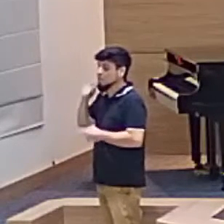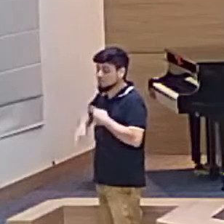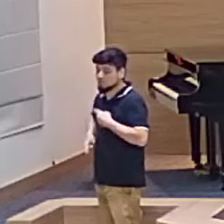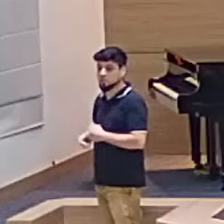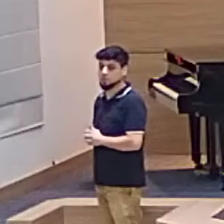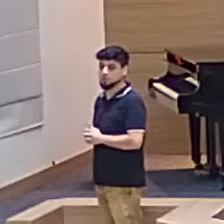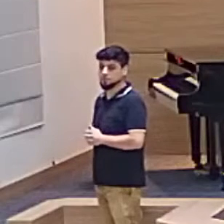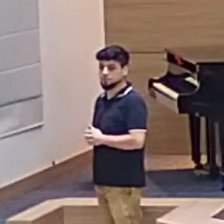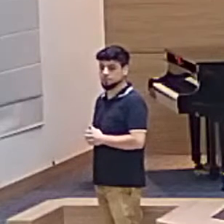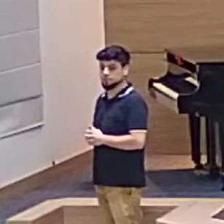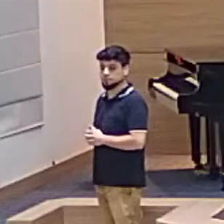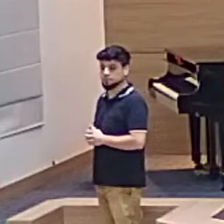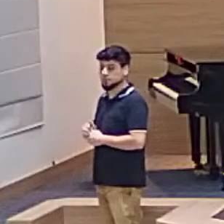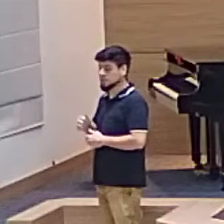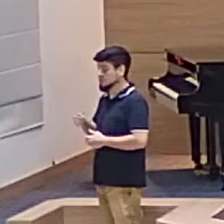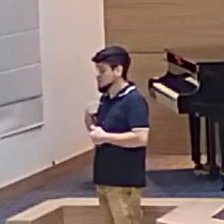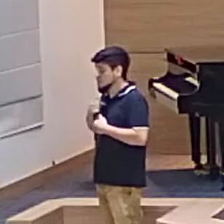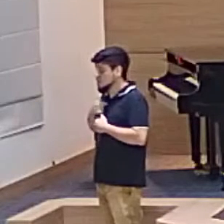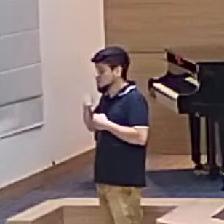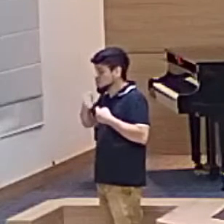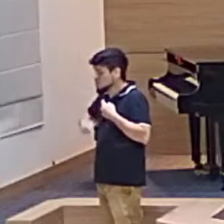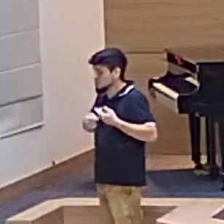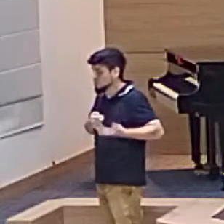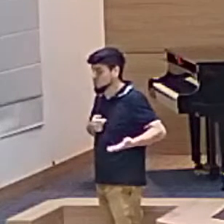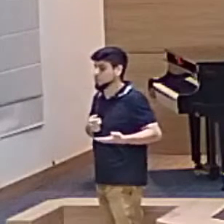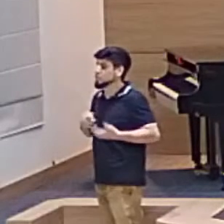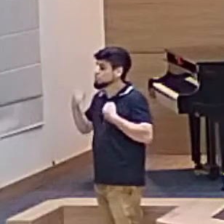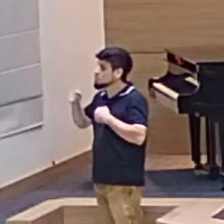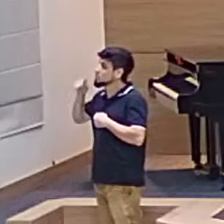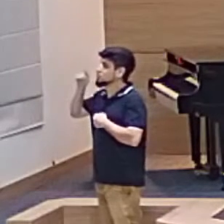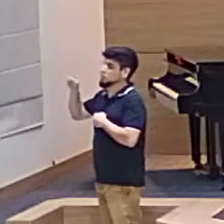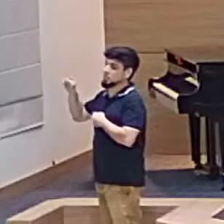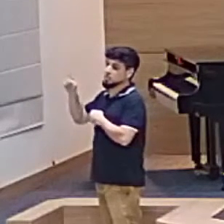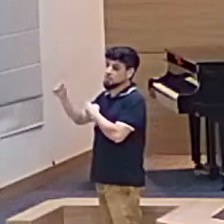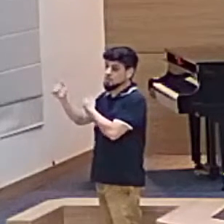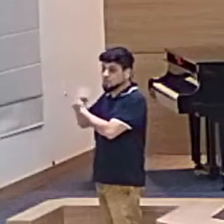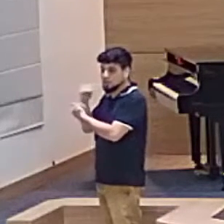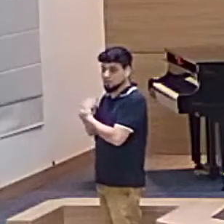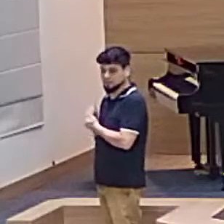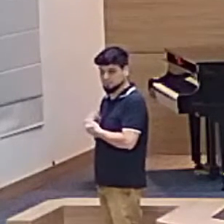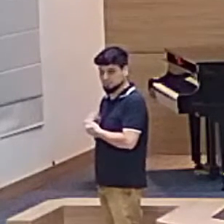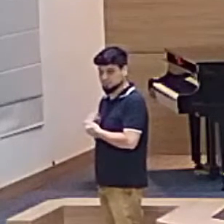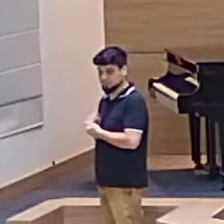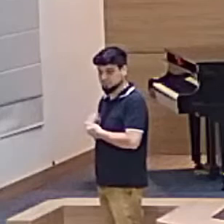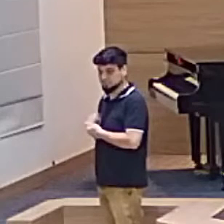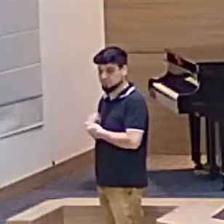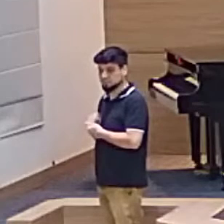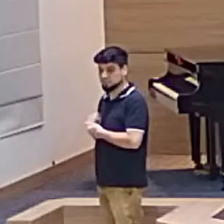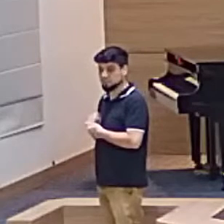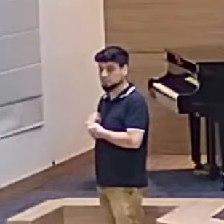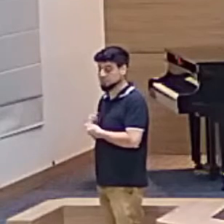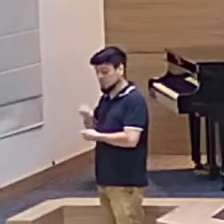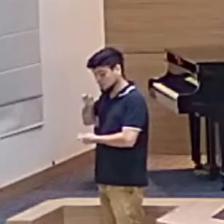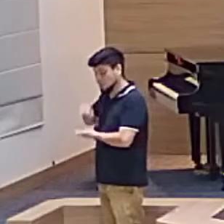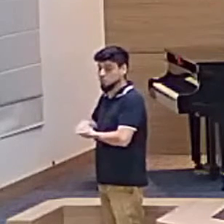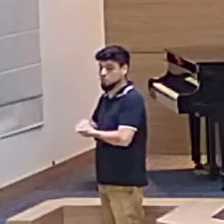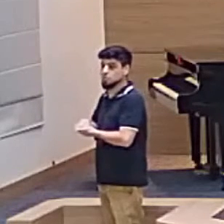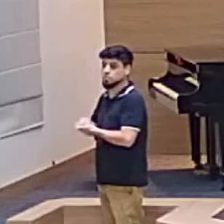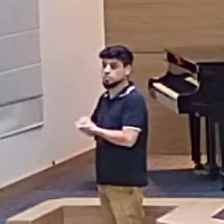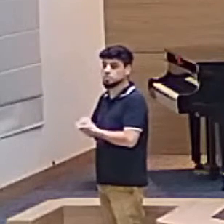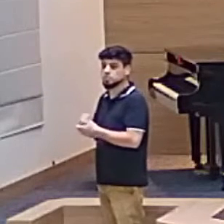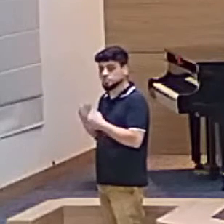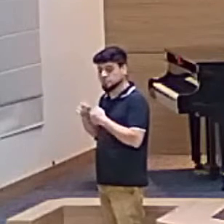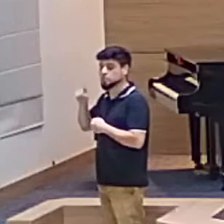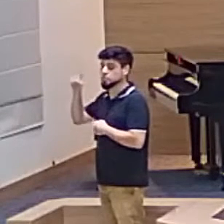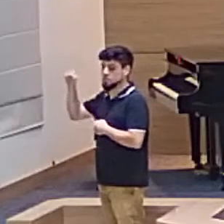Diga que esse lugar não é para mim pai eu preciso do Senhor ainda que seja para uma correção física precisa do